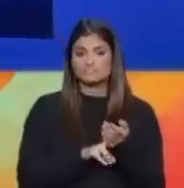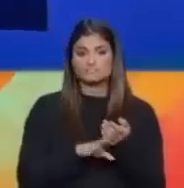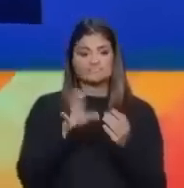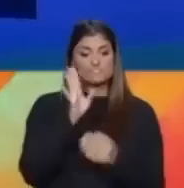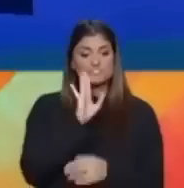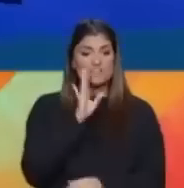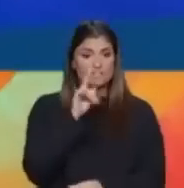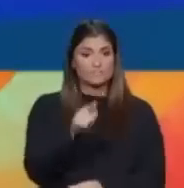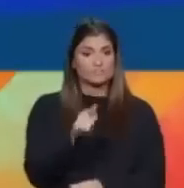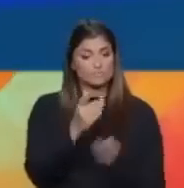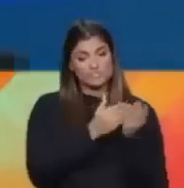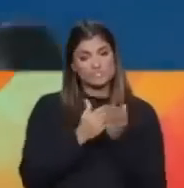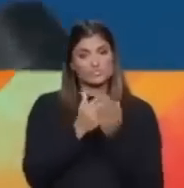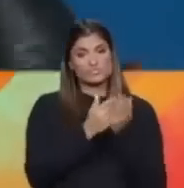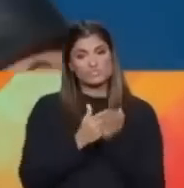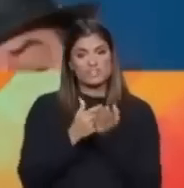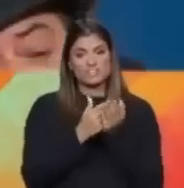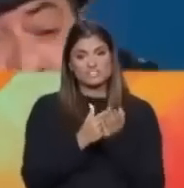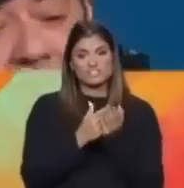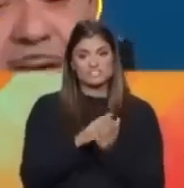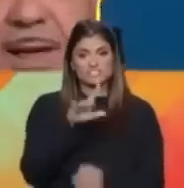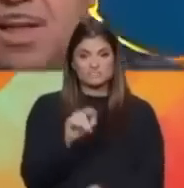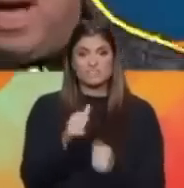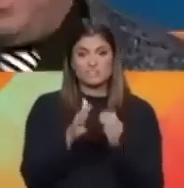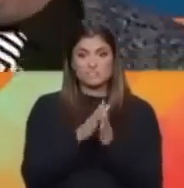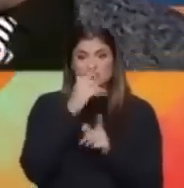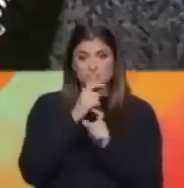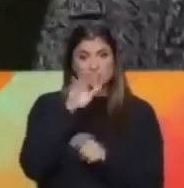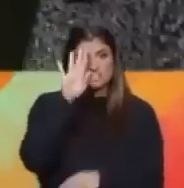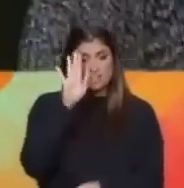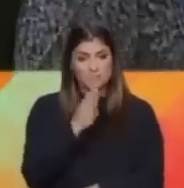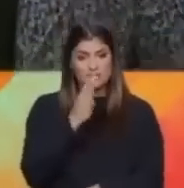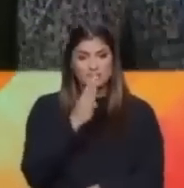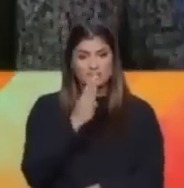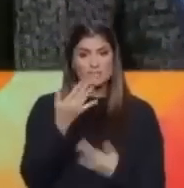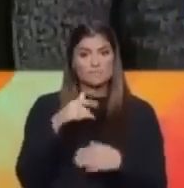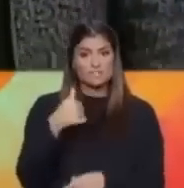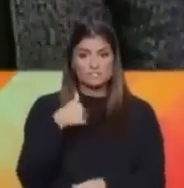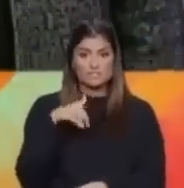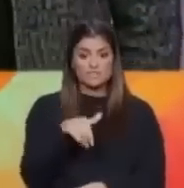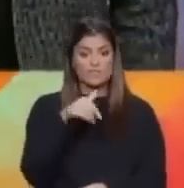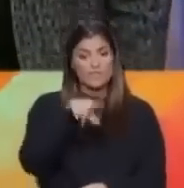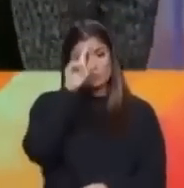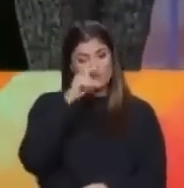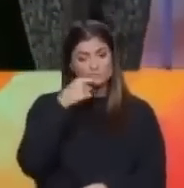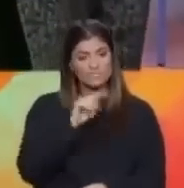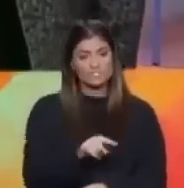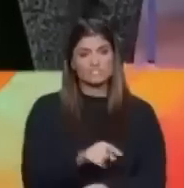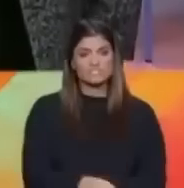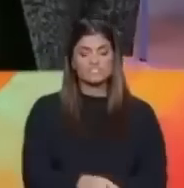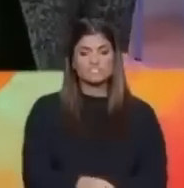Já vi que andaste a estudar, como toda a gente sabe, mas eu cá vou